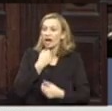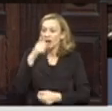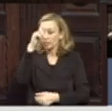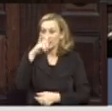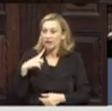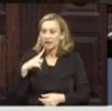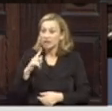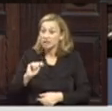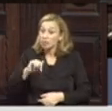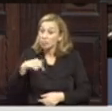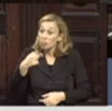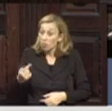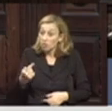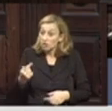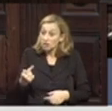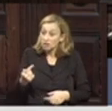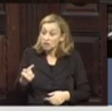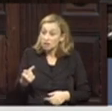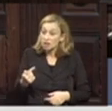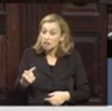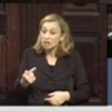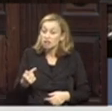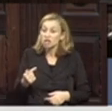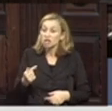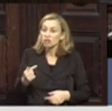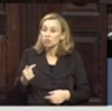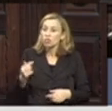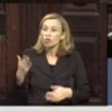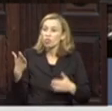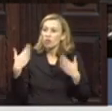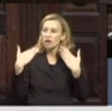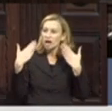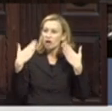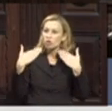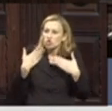de inverno o mosquito normalmente diminui sua atividade,